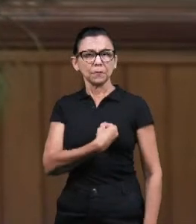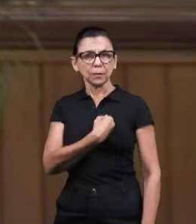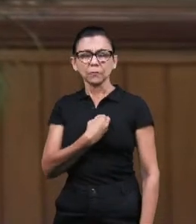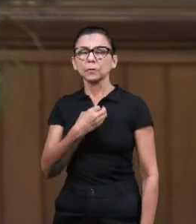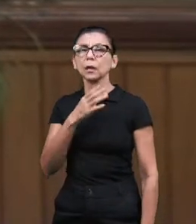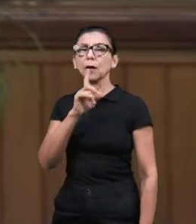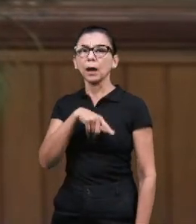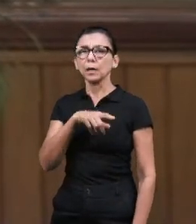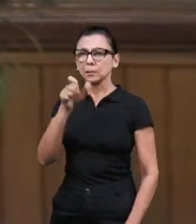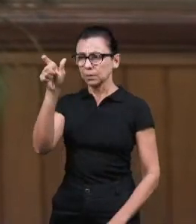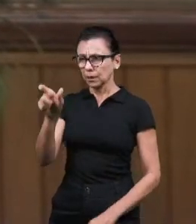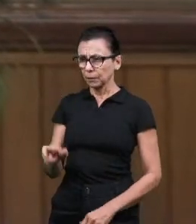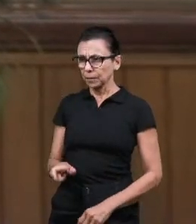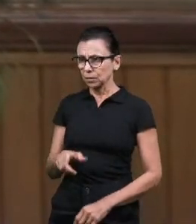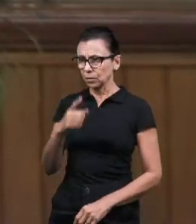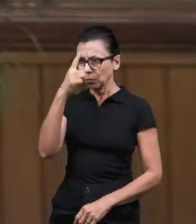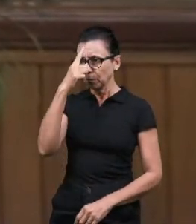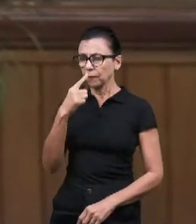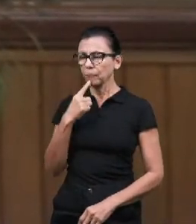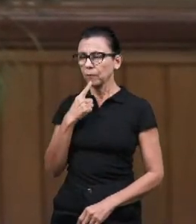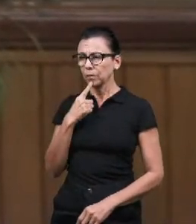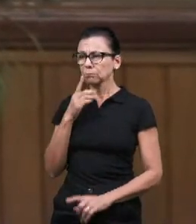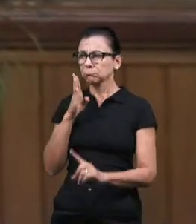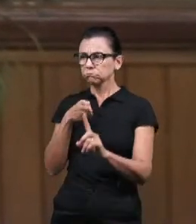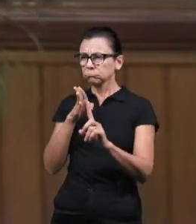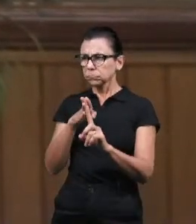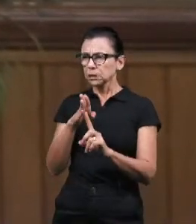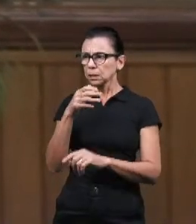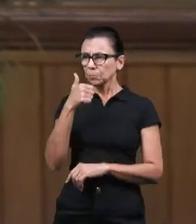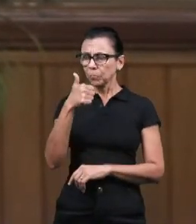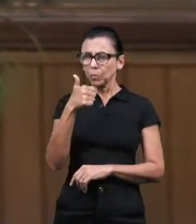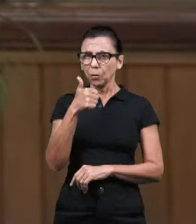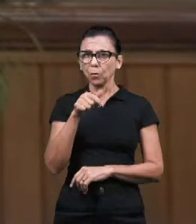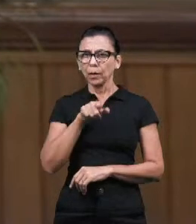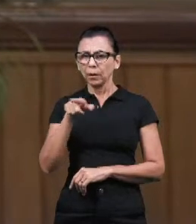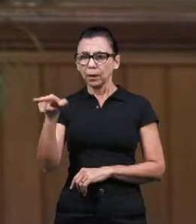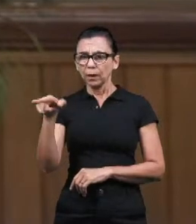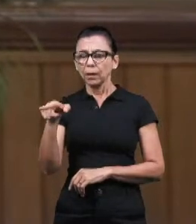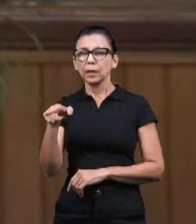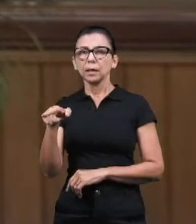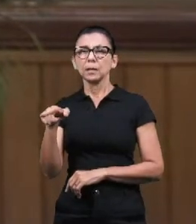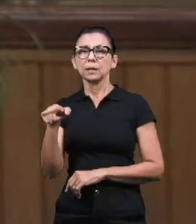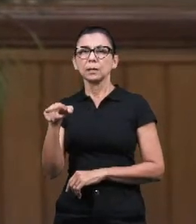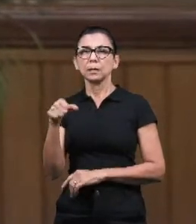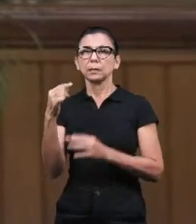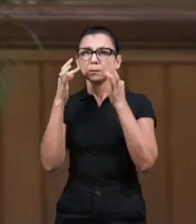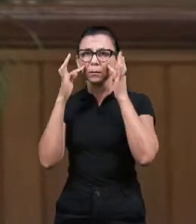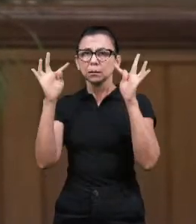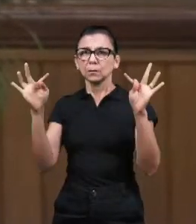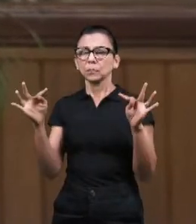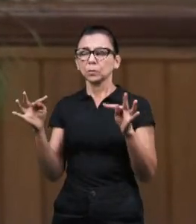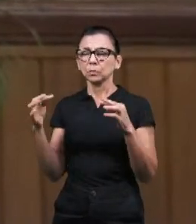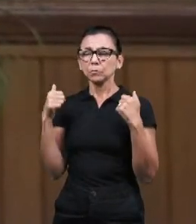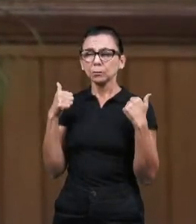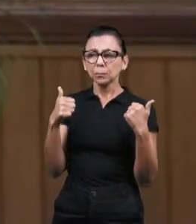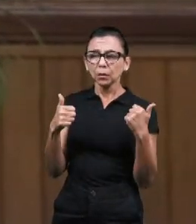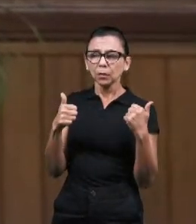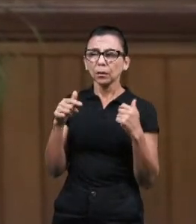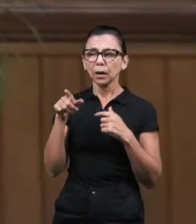comunhão do corpo, é uma pessoa envolvida no trabalho da igreja local. Então essa avaliação é importante para